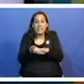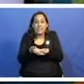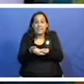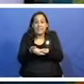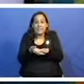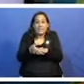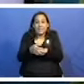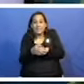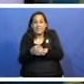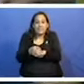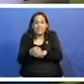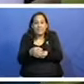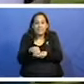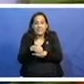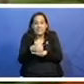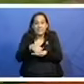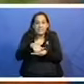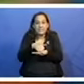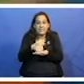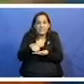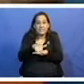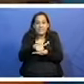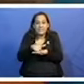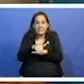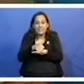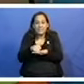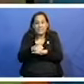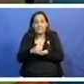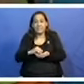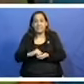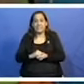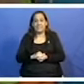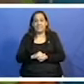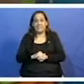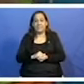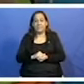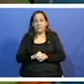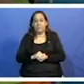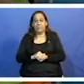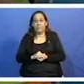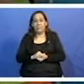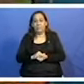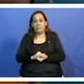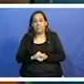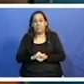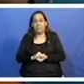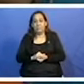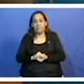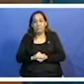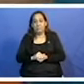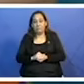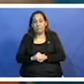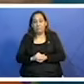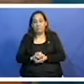acomodar-se no ninho. Ah, bota ovo e se aninha. Ela fica lá quietinha, acomodada no